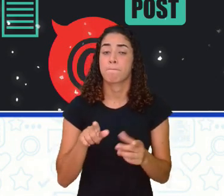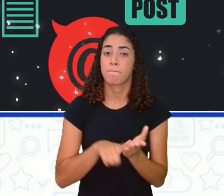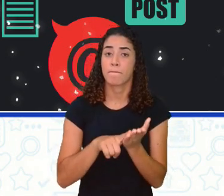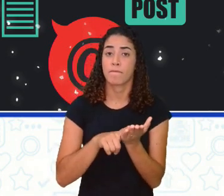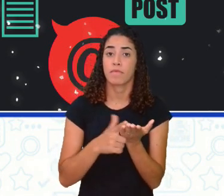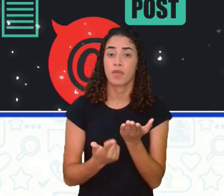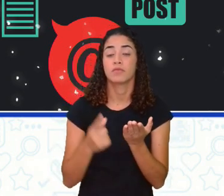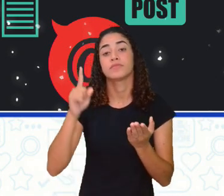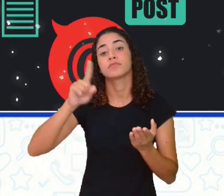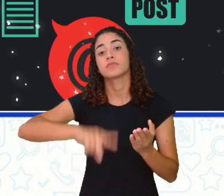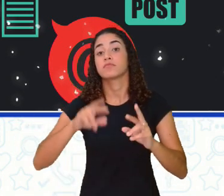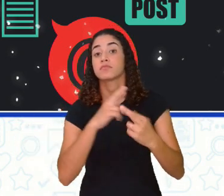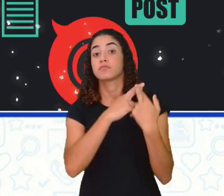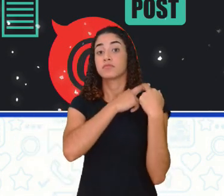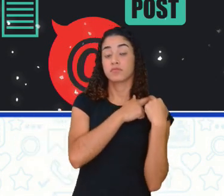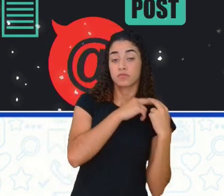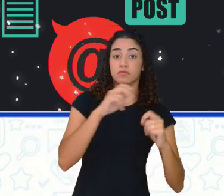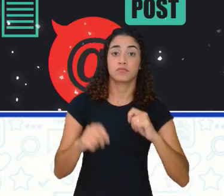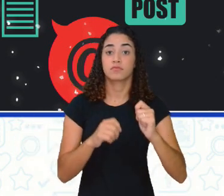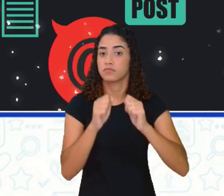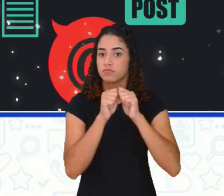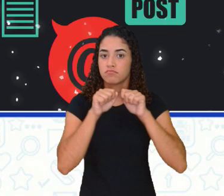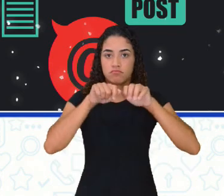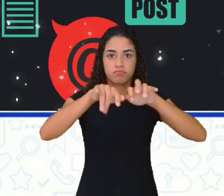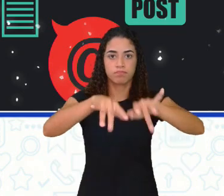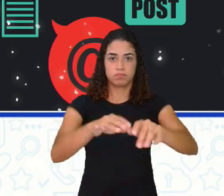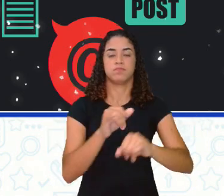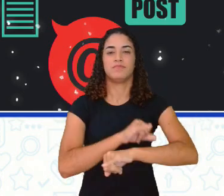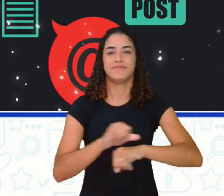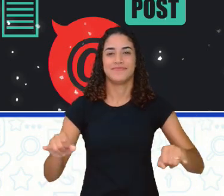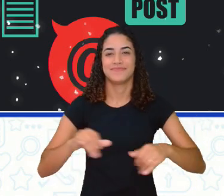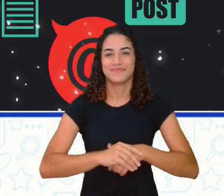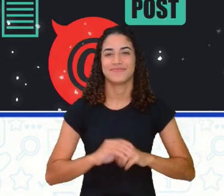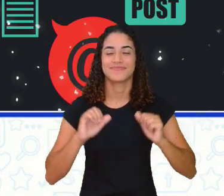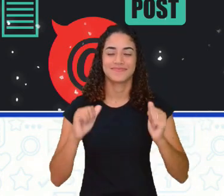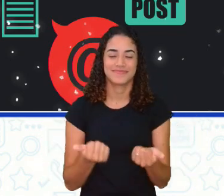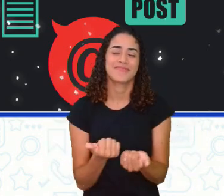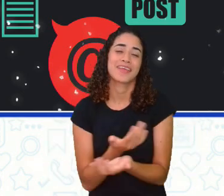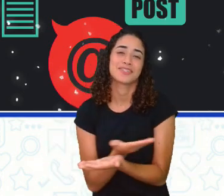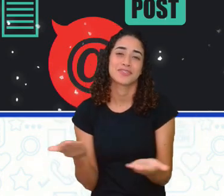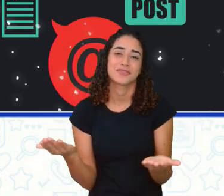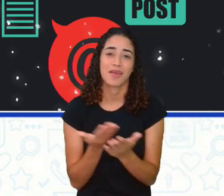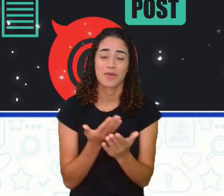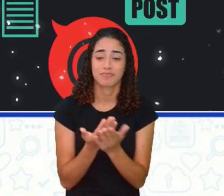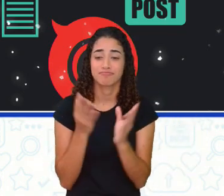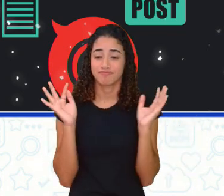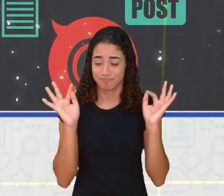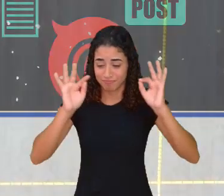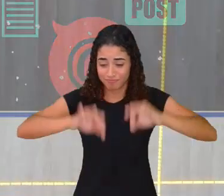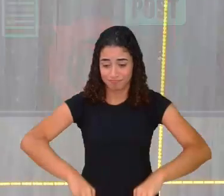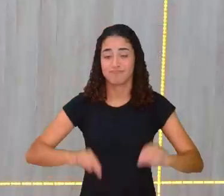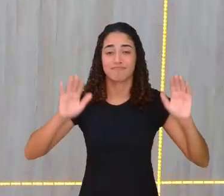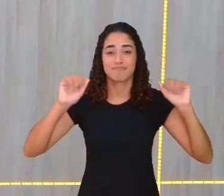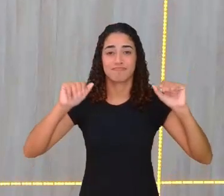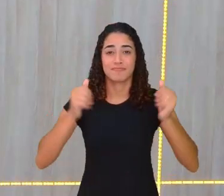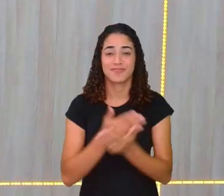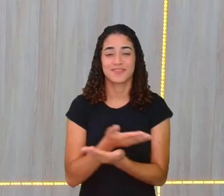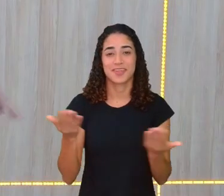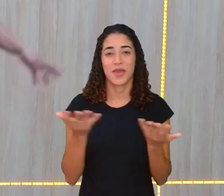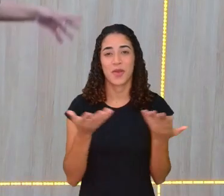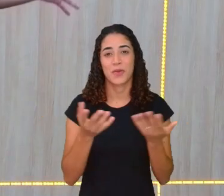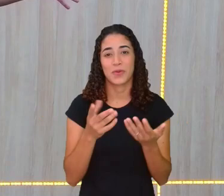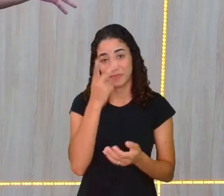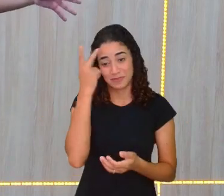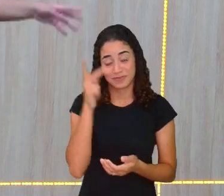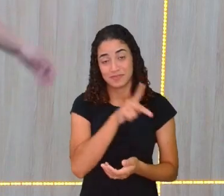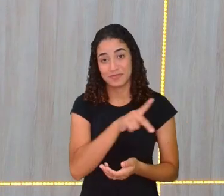ser responsável pela essa repercussão da notícia, tá certo? É isso, minha gente, a nossa aula está acabando, eu me despeço por aqui, eu vou passar para a professora